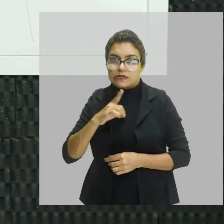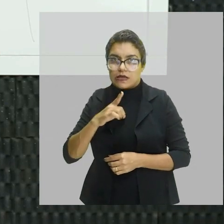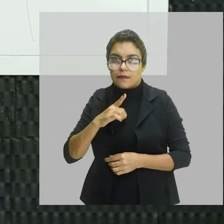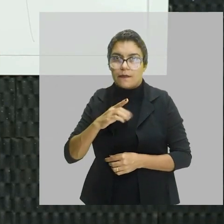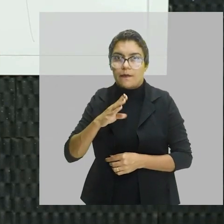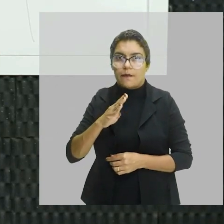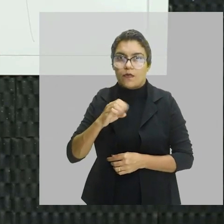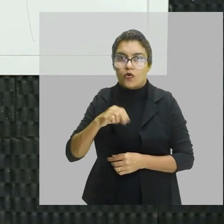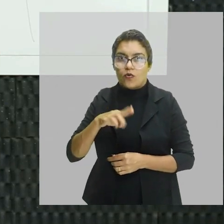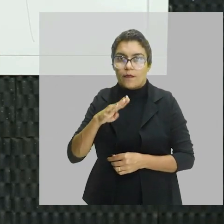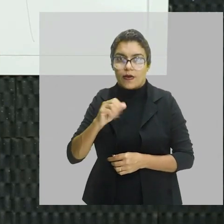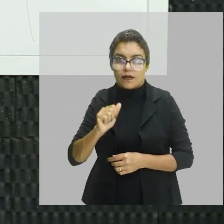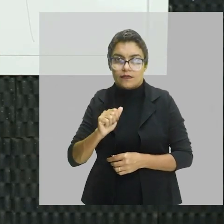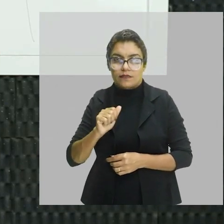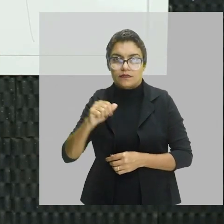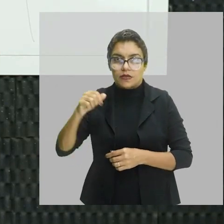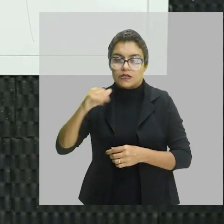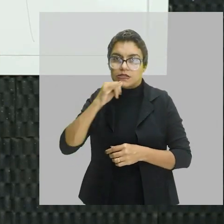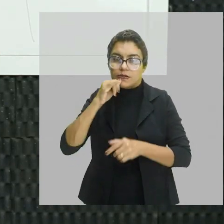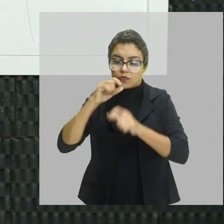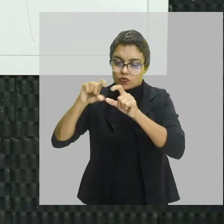certo? Para cá, pronto.